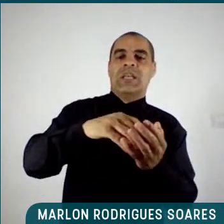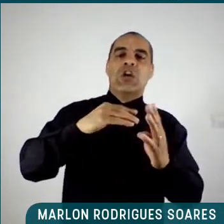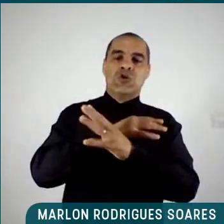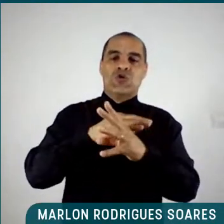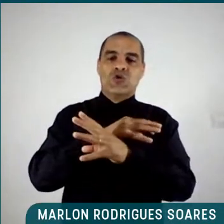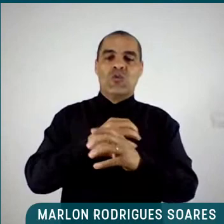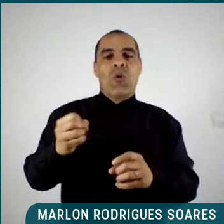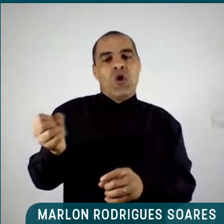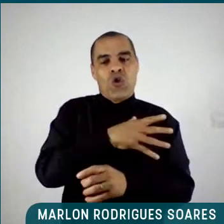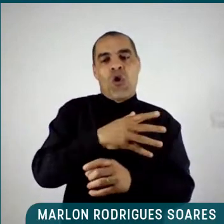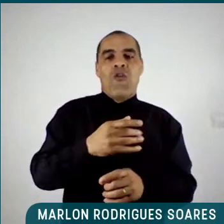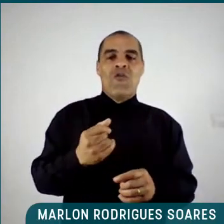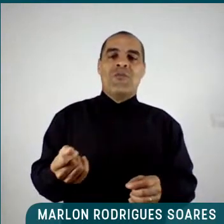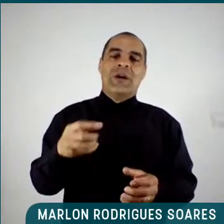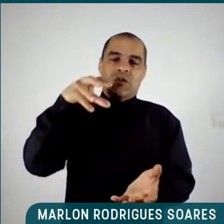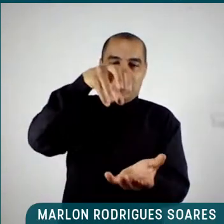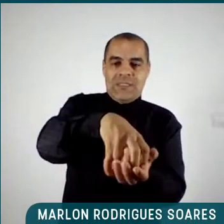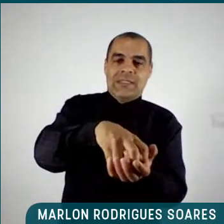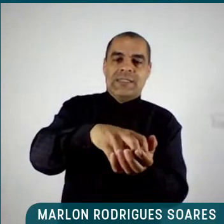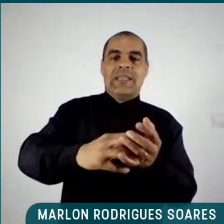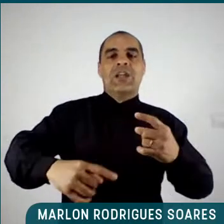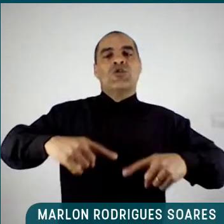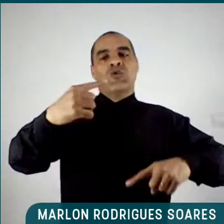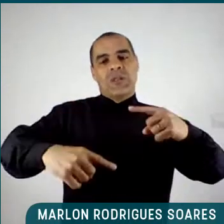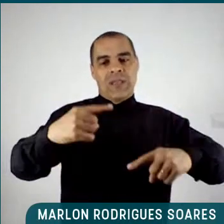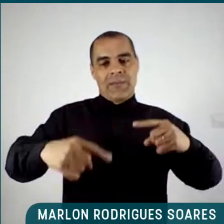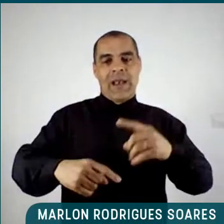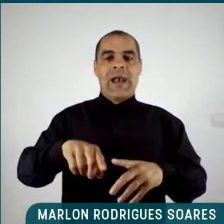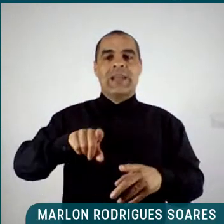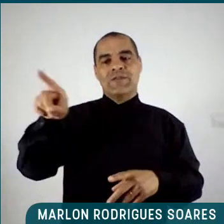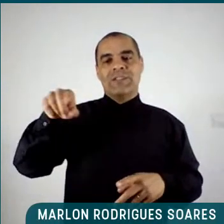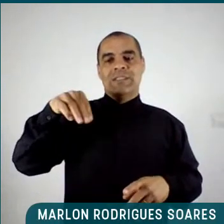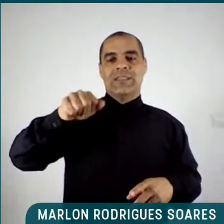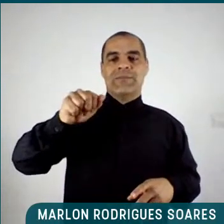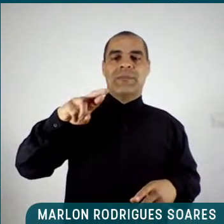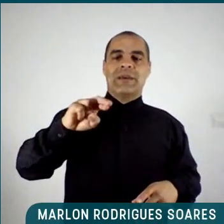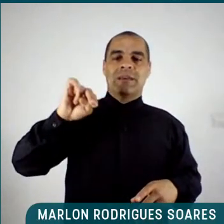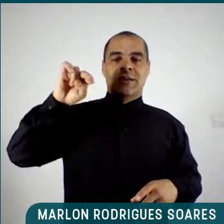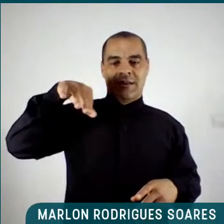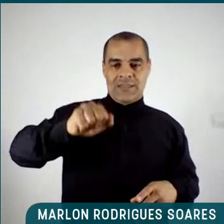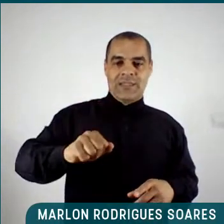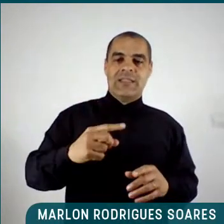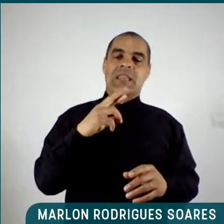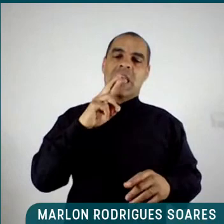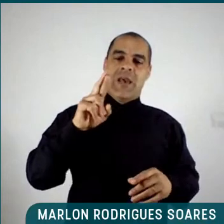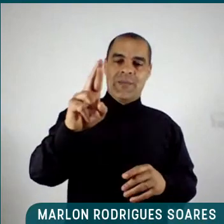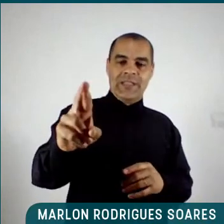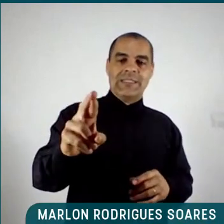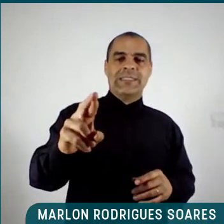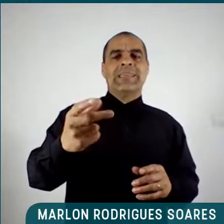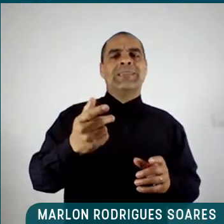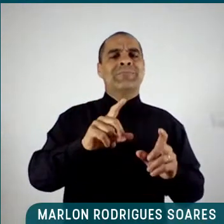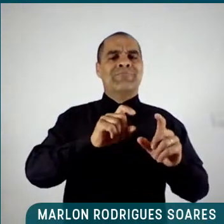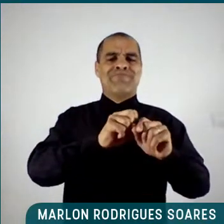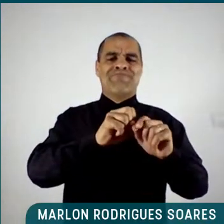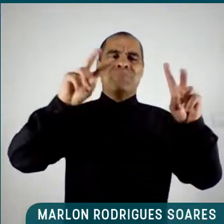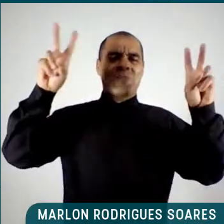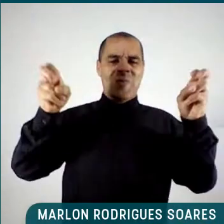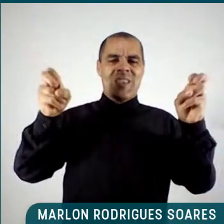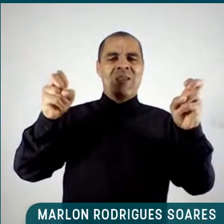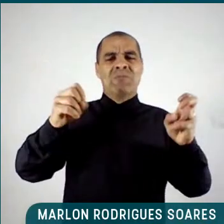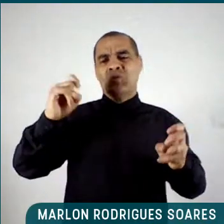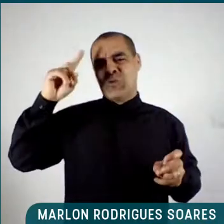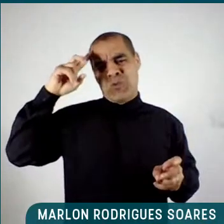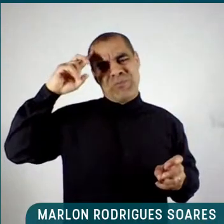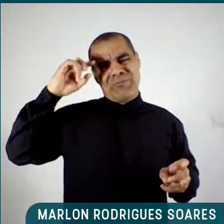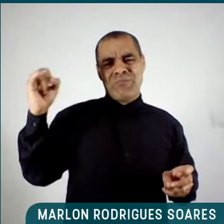forma tão urban clara. fringe to the Você, Marina, urban representa center pautas tão in importantes para terms nós of debate and no action. Brasil. You, Uma luta Marina, que